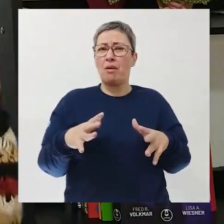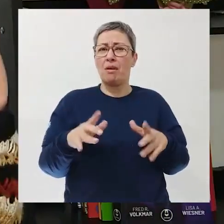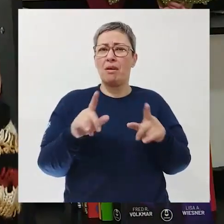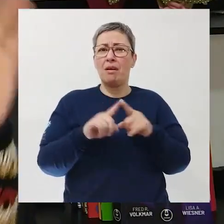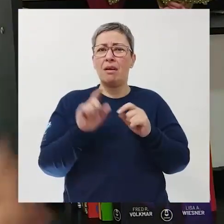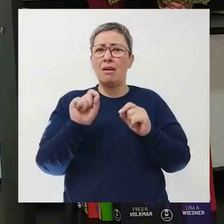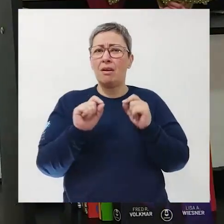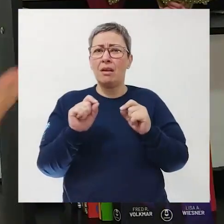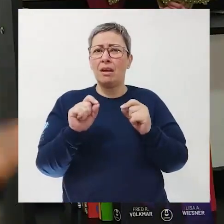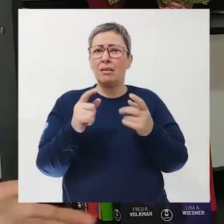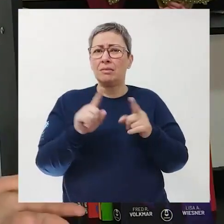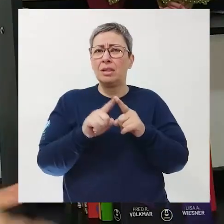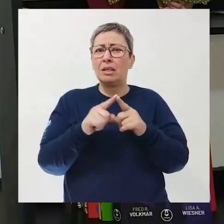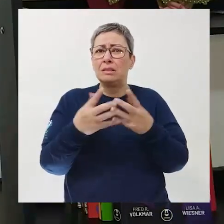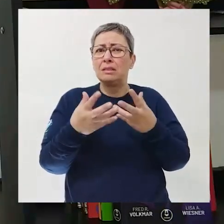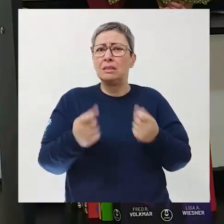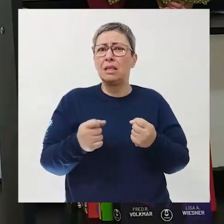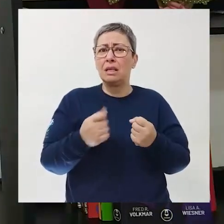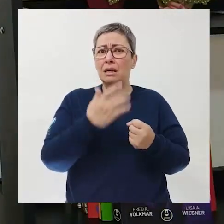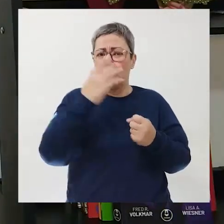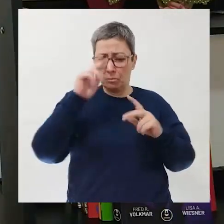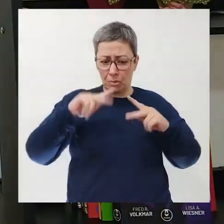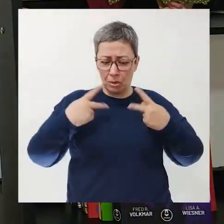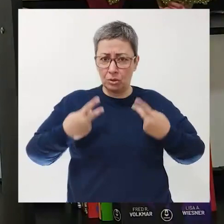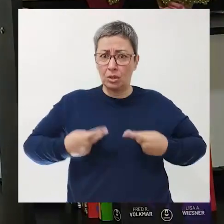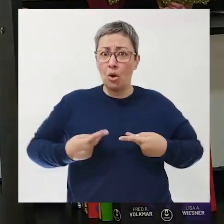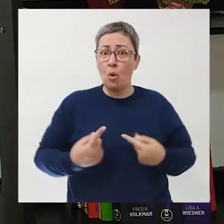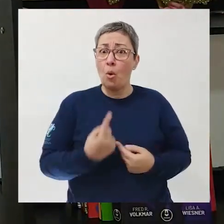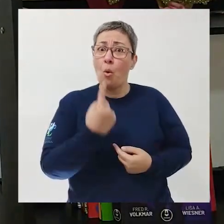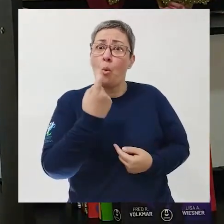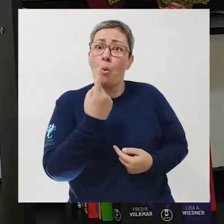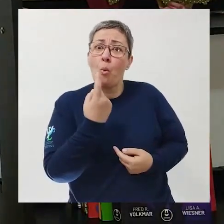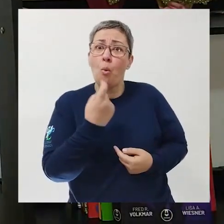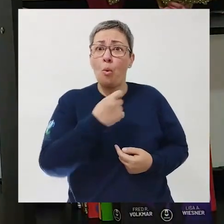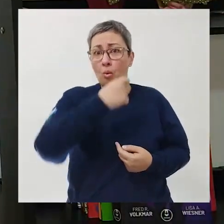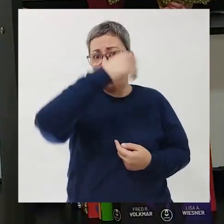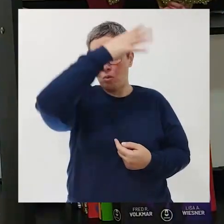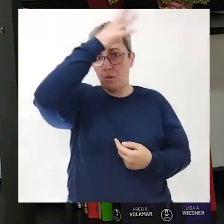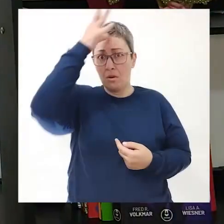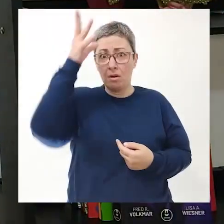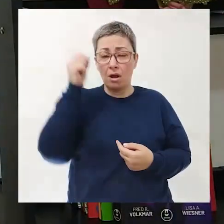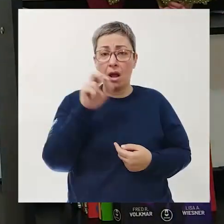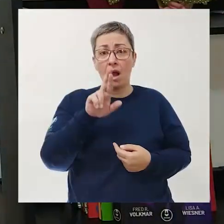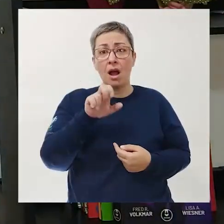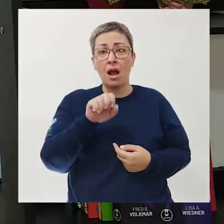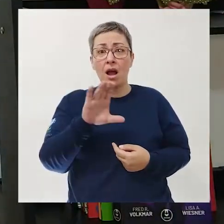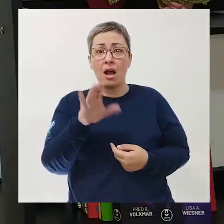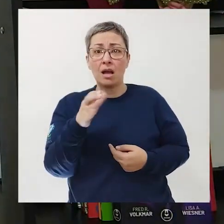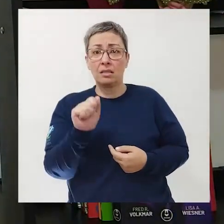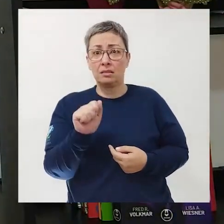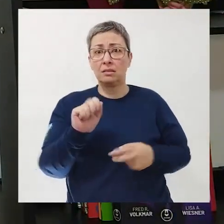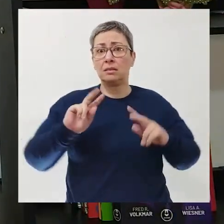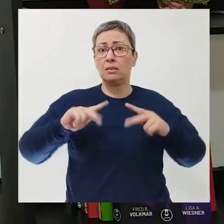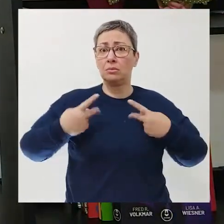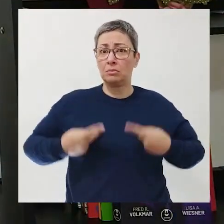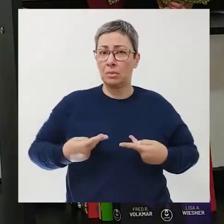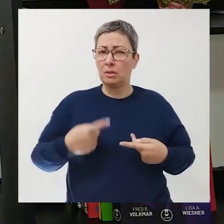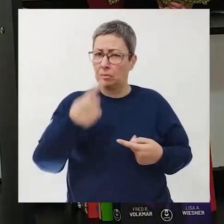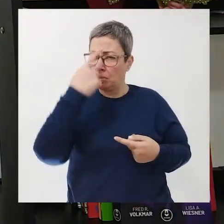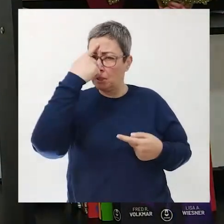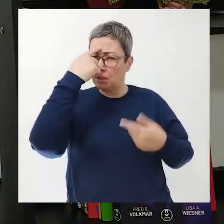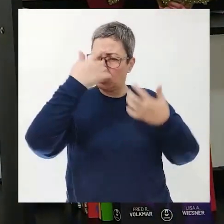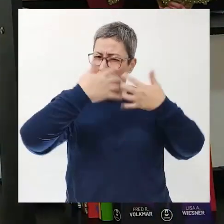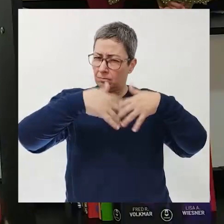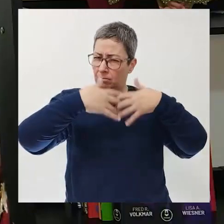não quererem enxergar e perceber o ser humano como uma raça apenas. Lembra que a gente falou sobre isso? A raça humana, não é verdade?